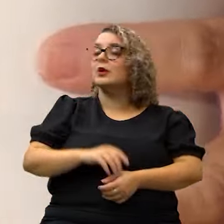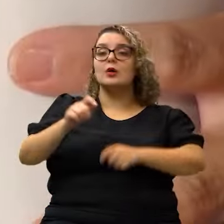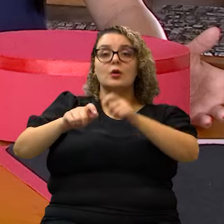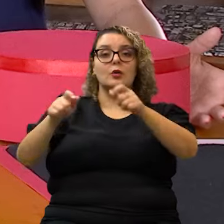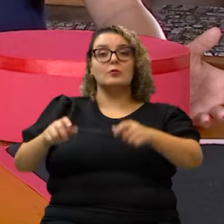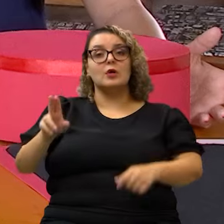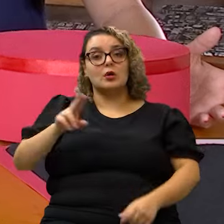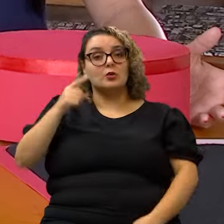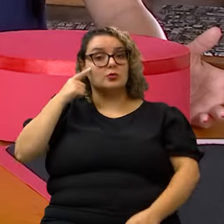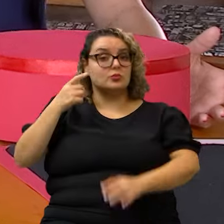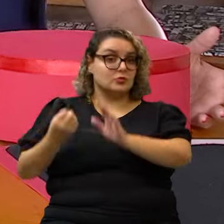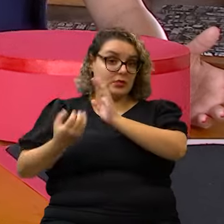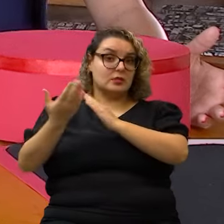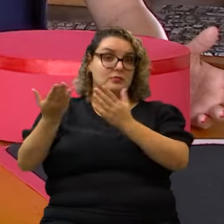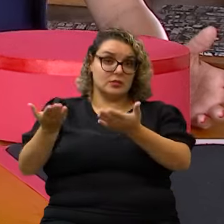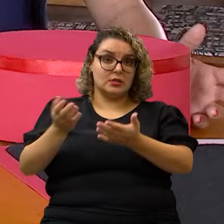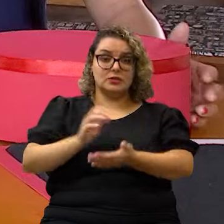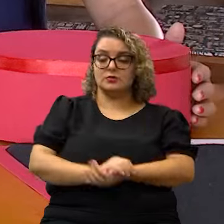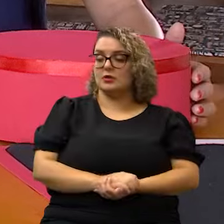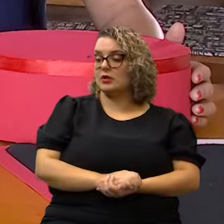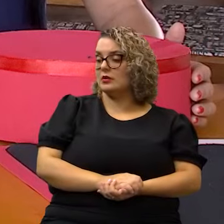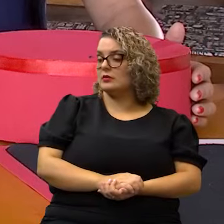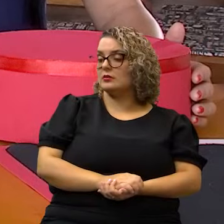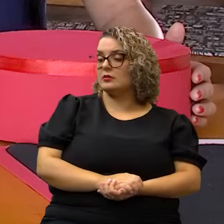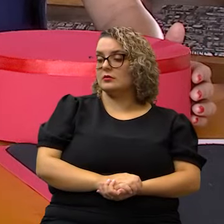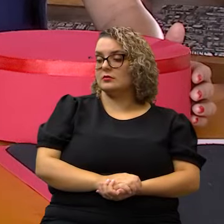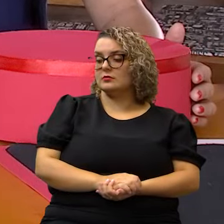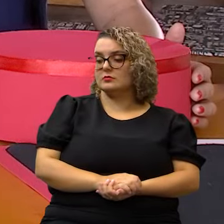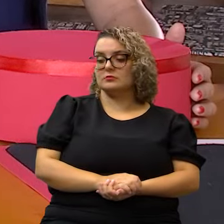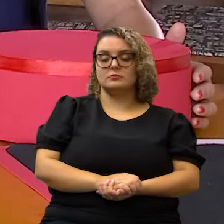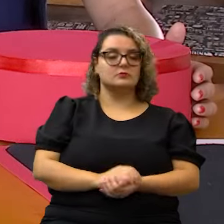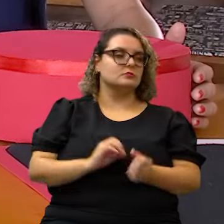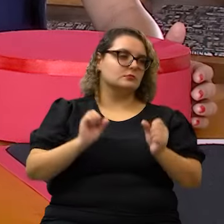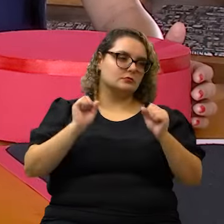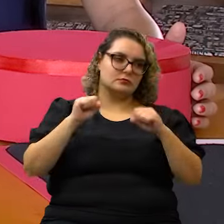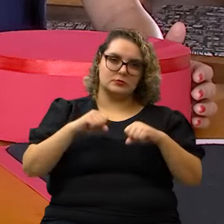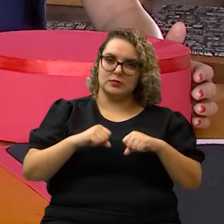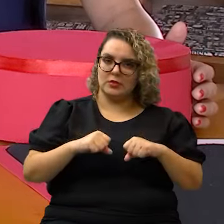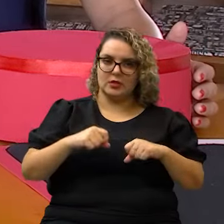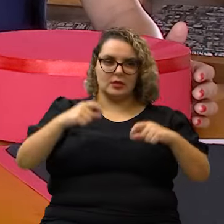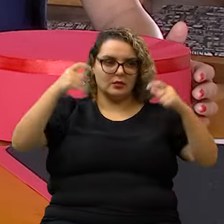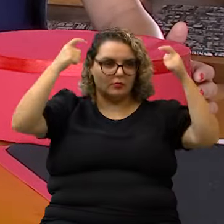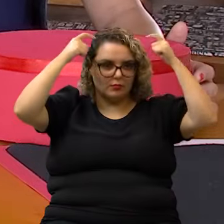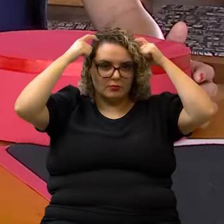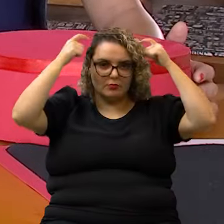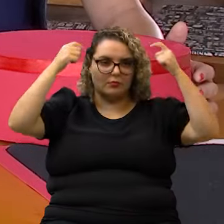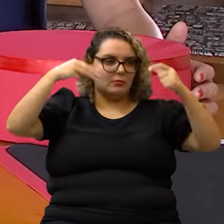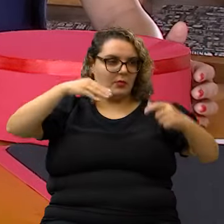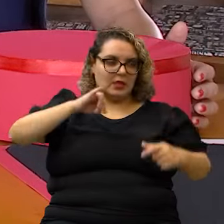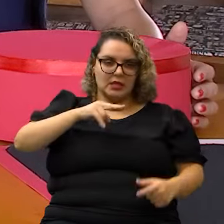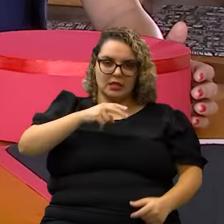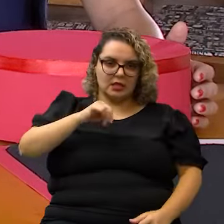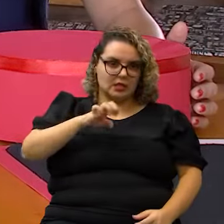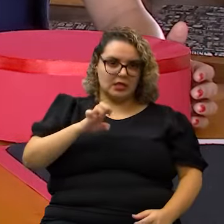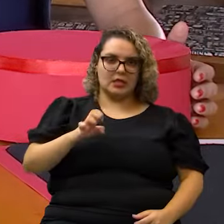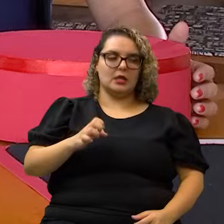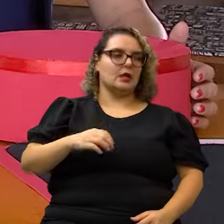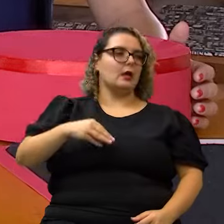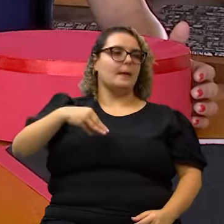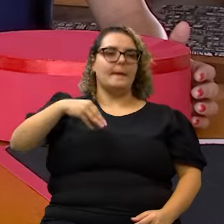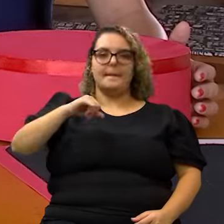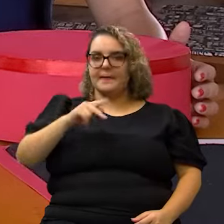E aí a pessoa de casa usa criatividade, né? Gente, mini, Mickey,